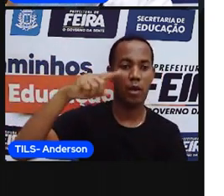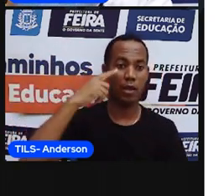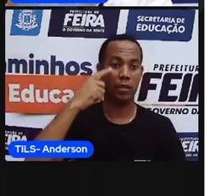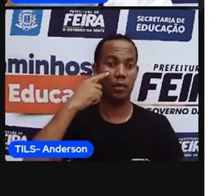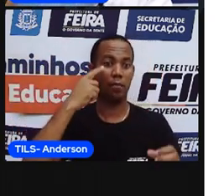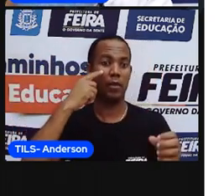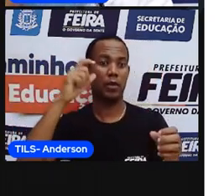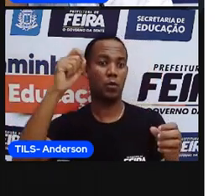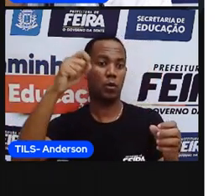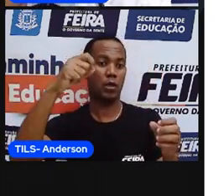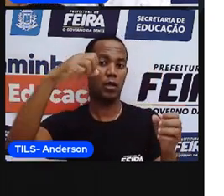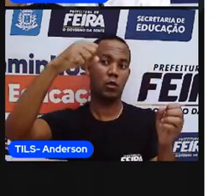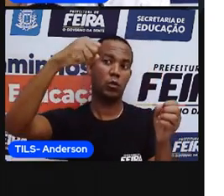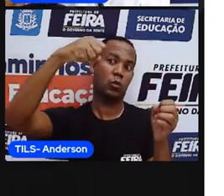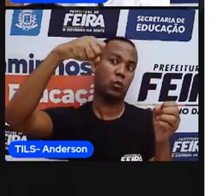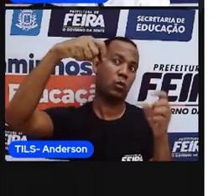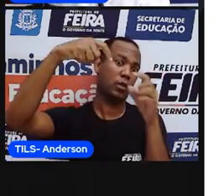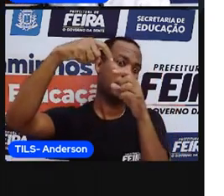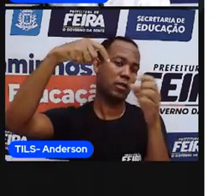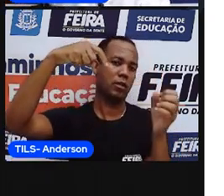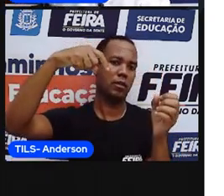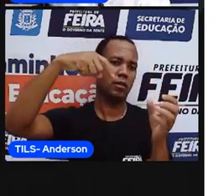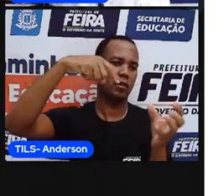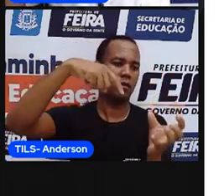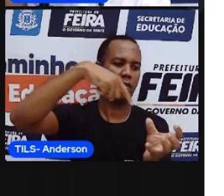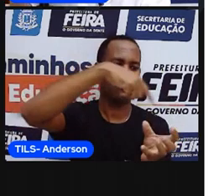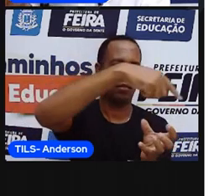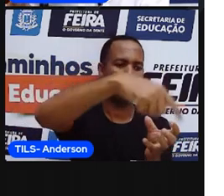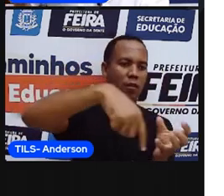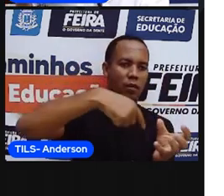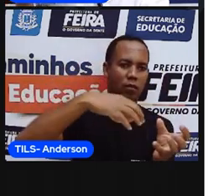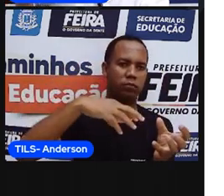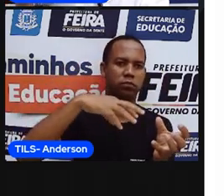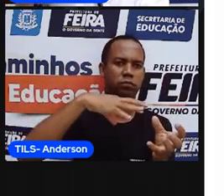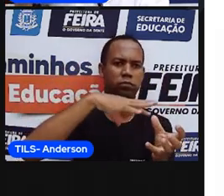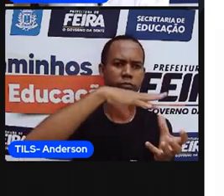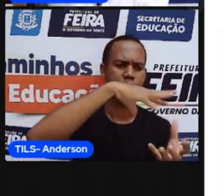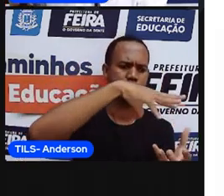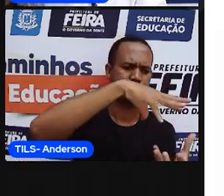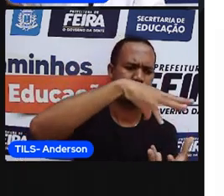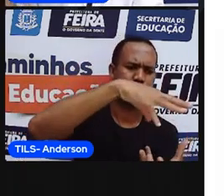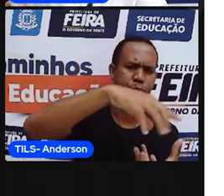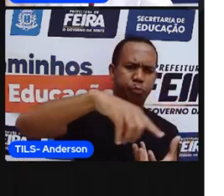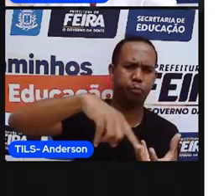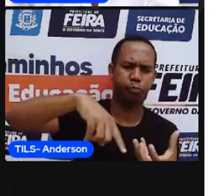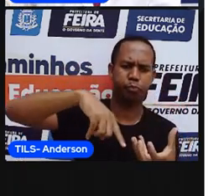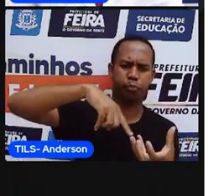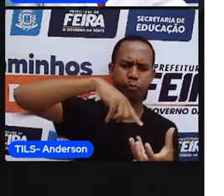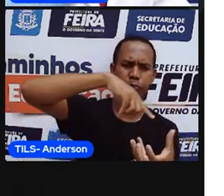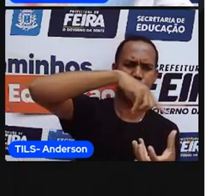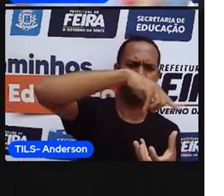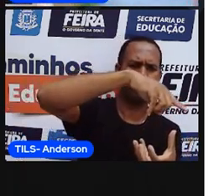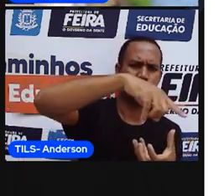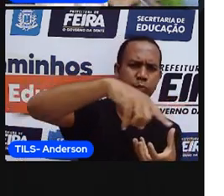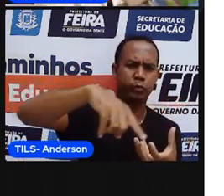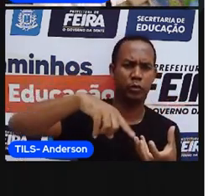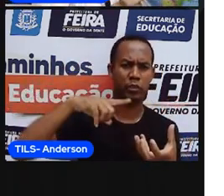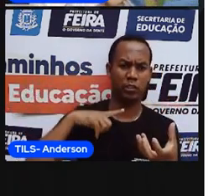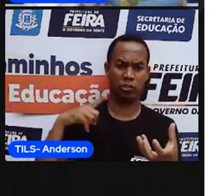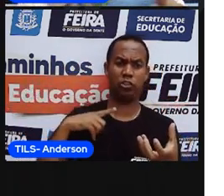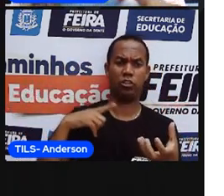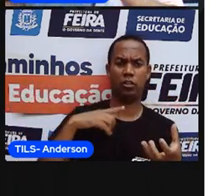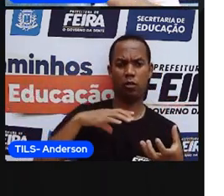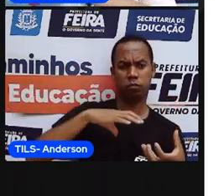que bacana, né? A Terra redonda aqui para vocês. E a Terra ainda faria o quê? Um movimento